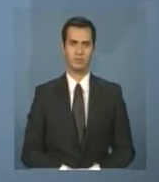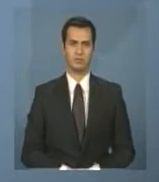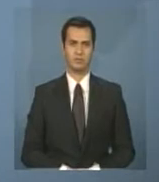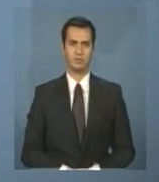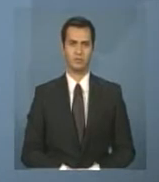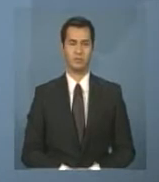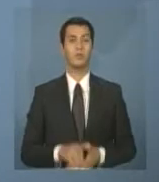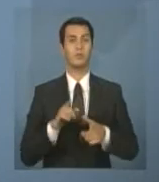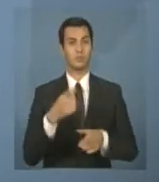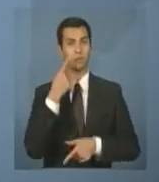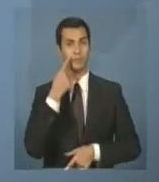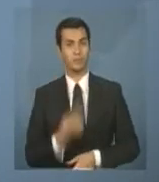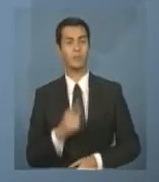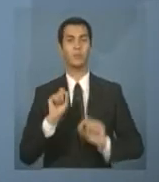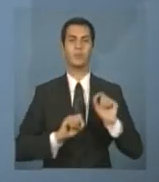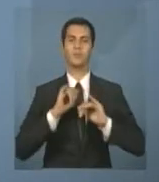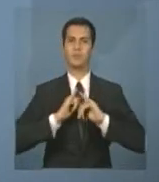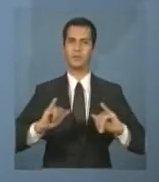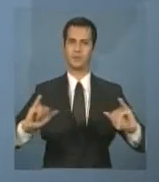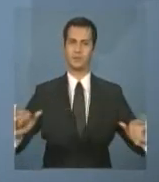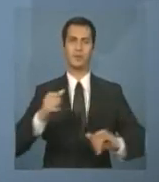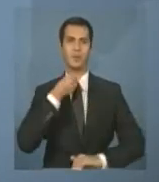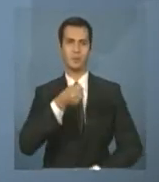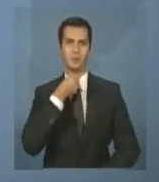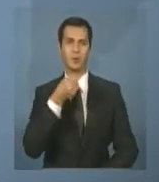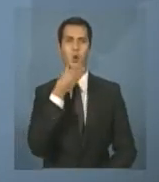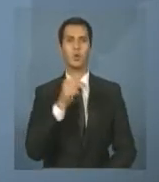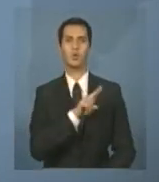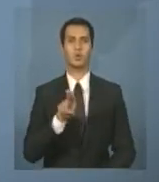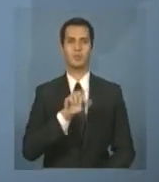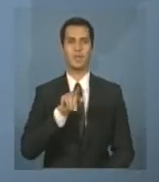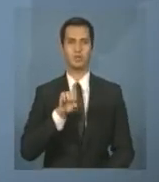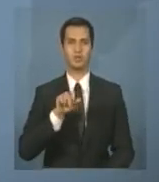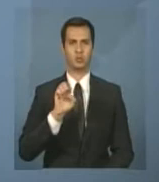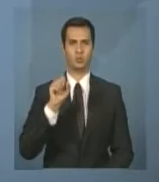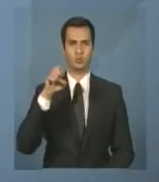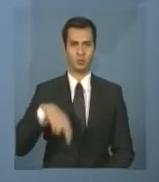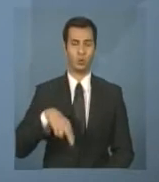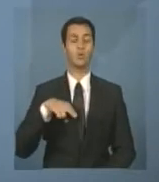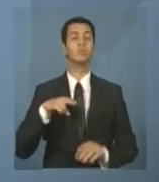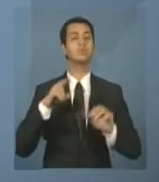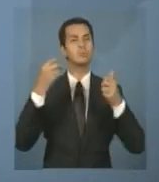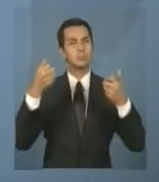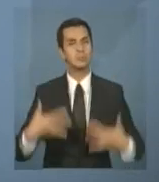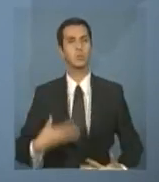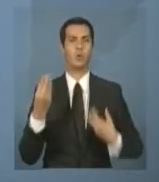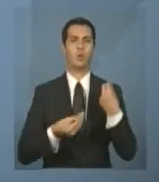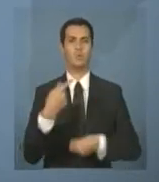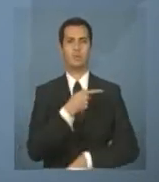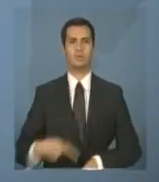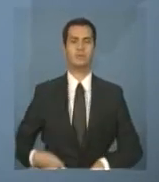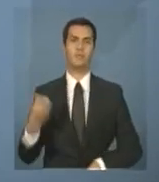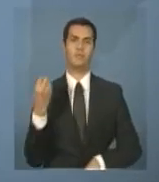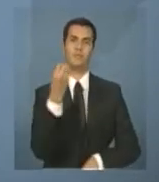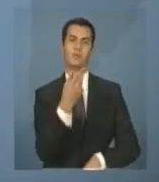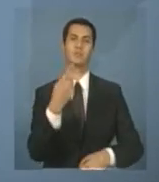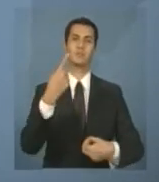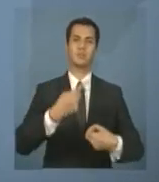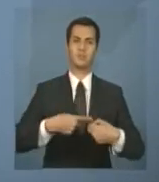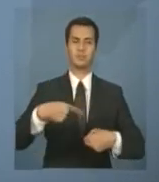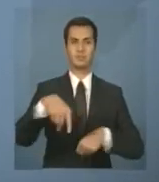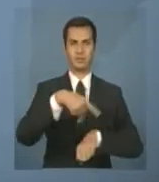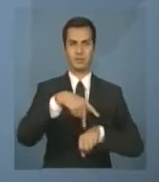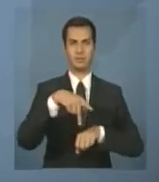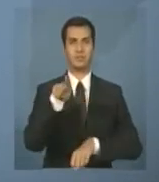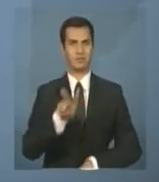Você acompanhou de Caracas informações do repórter Adilson Mastelari sobre a viagem oficial da presidenta Dilma Rousseff à